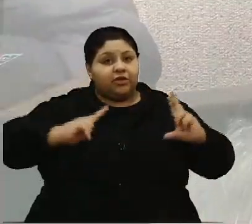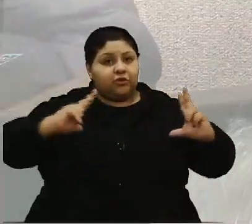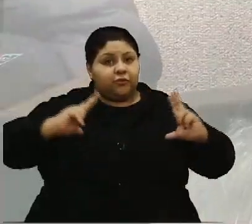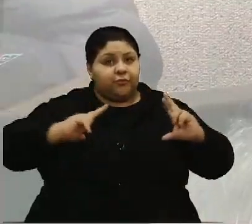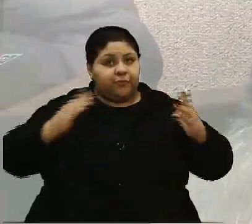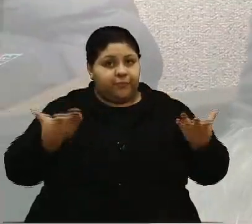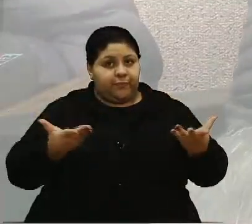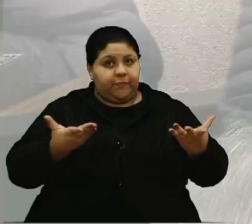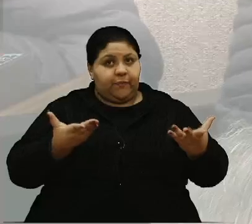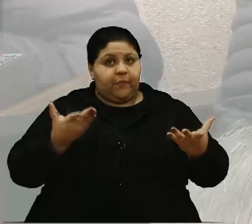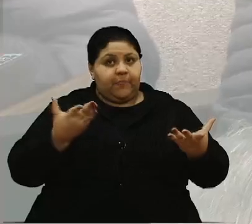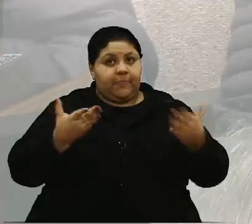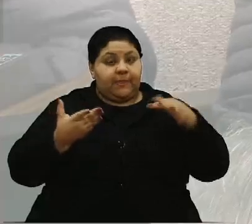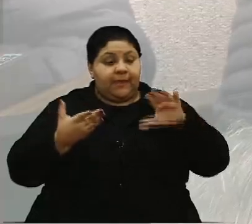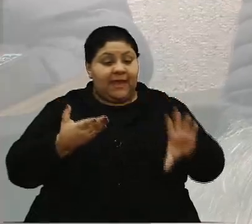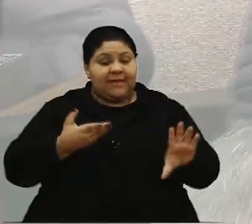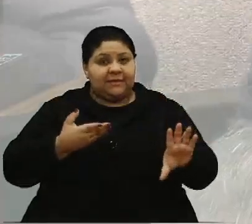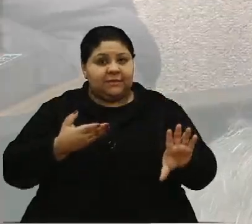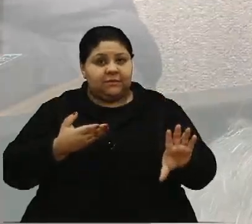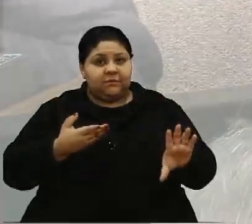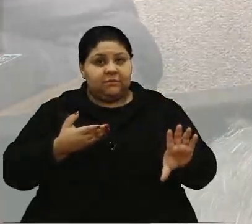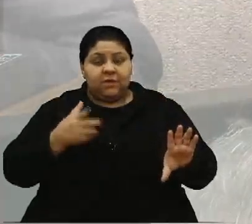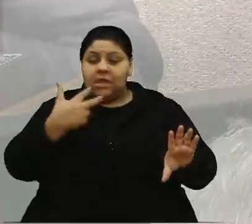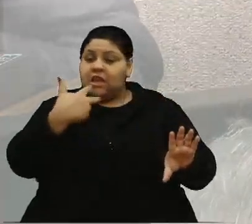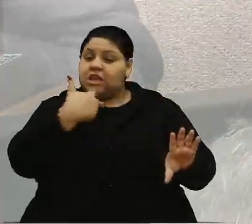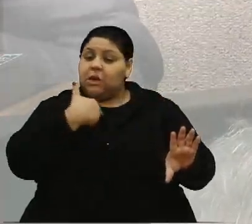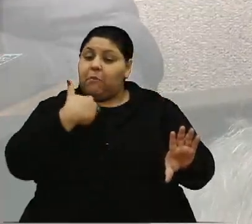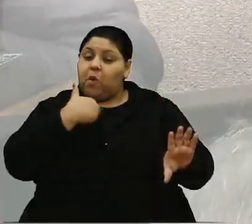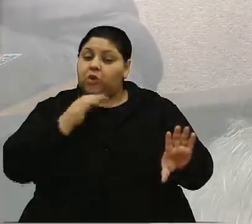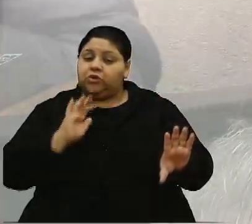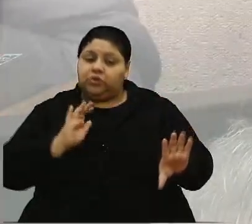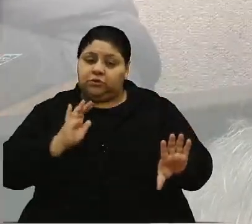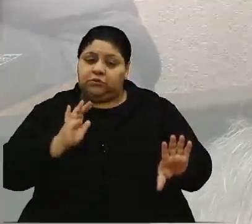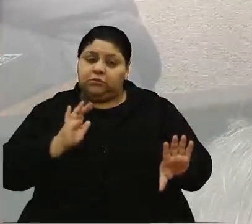Essa discussão, ela não pode ficar